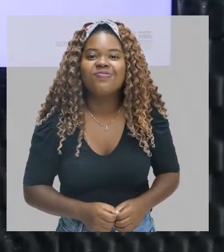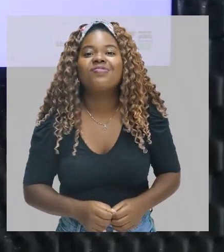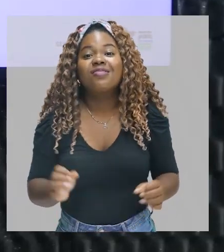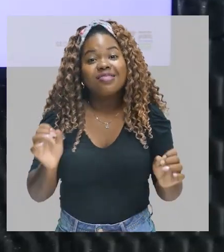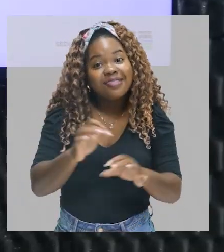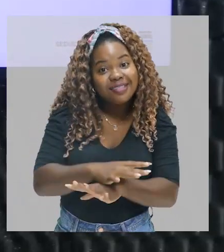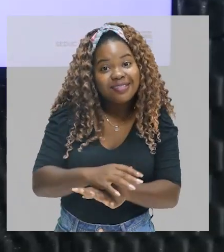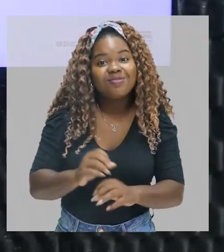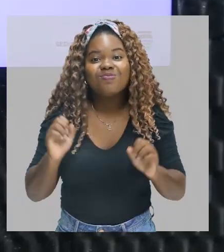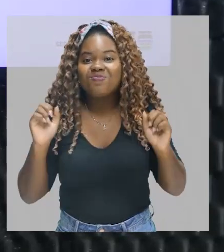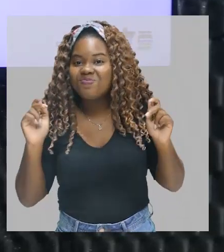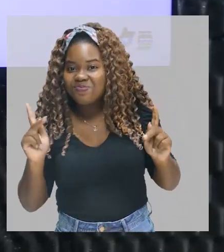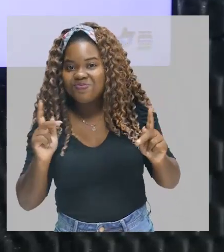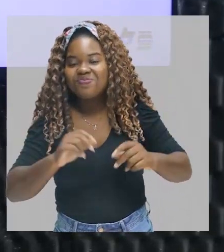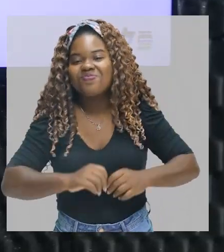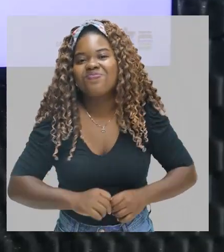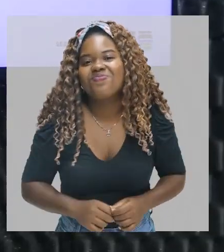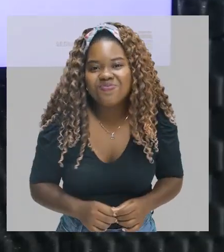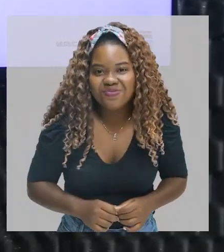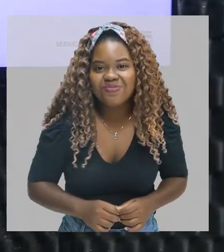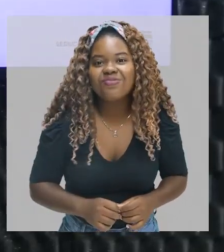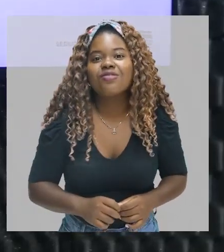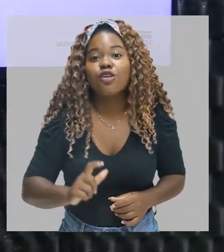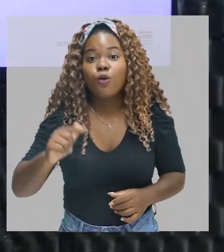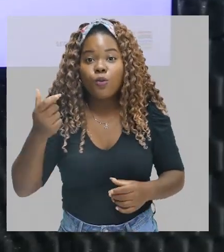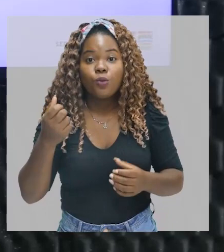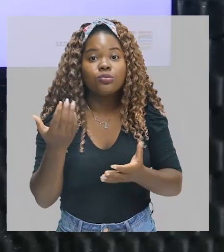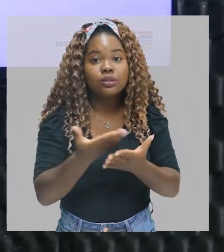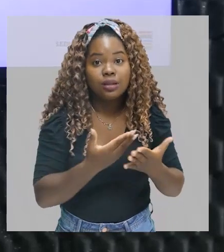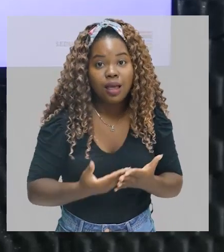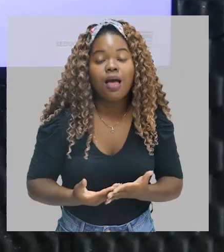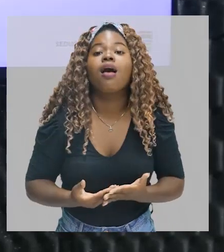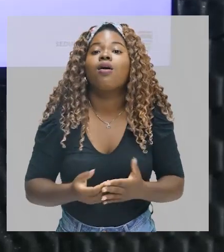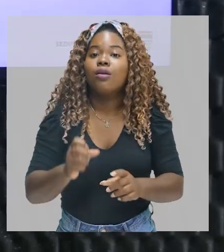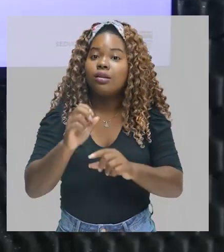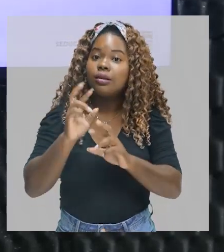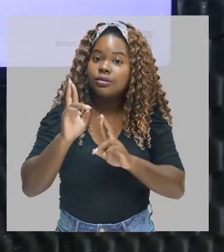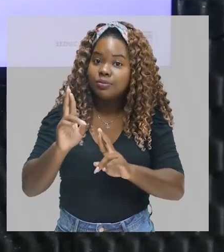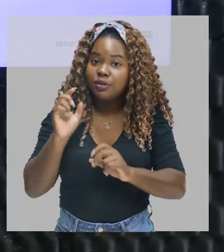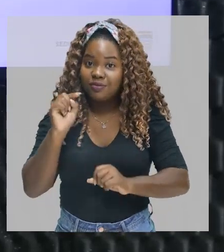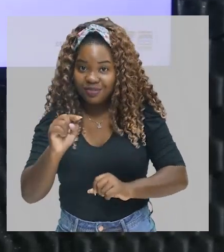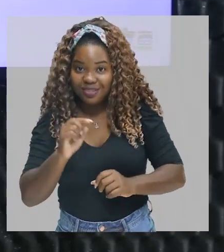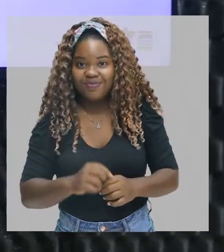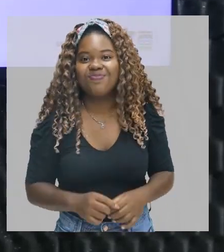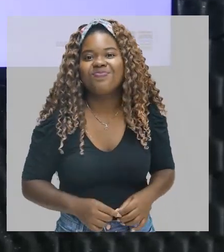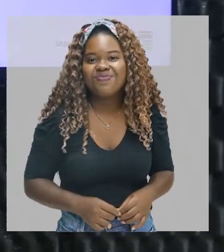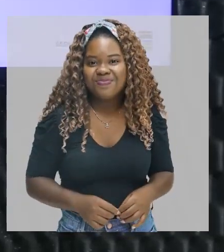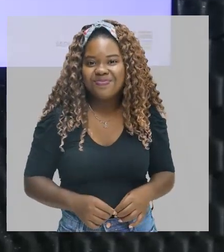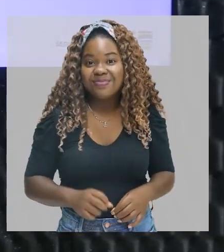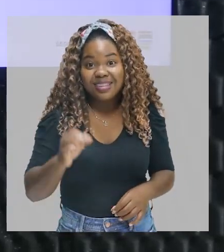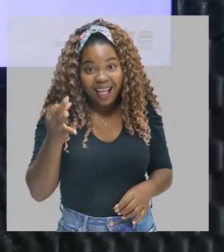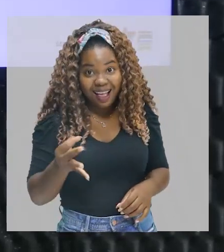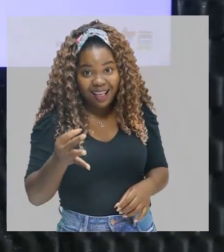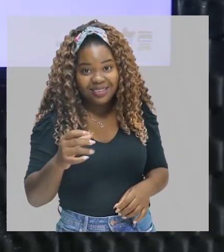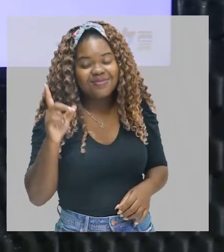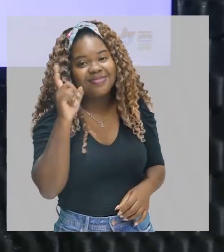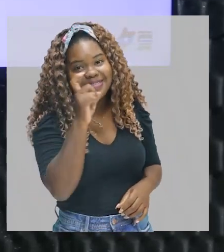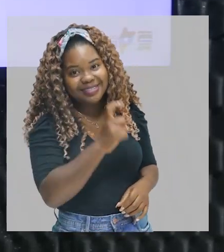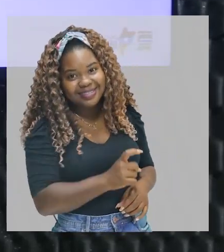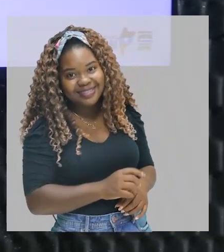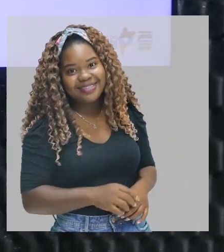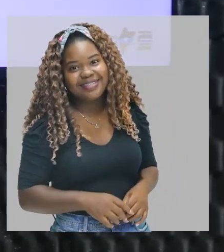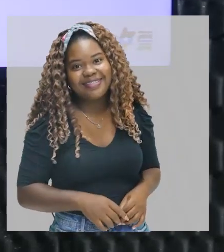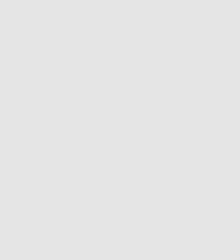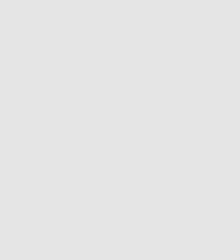gente vai fazer uma abordagem maior na primeira geração e eu hoje fico por aqui. Tudo certo? Compliquei?